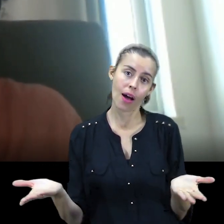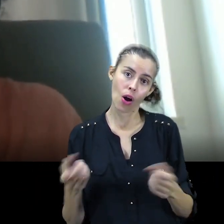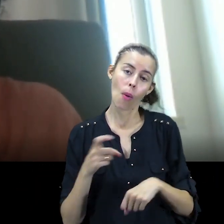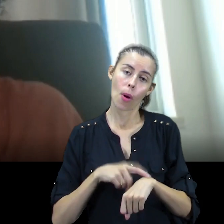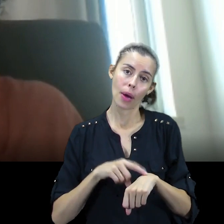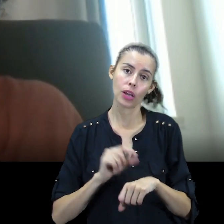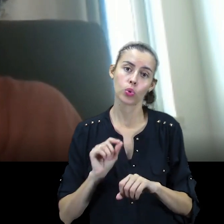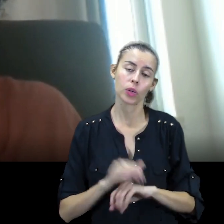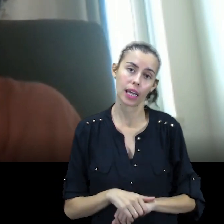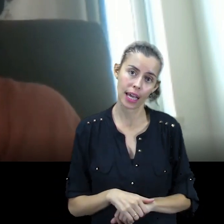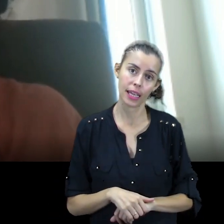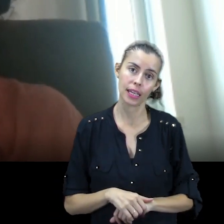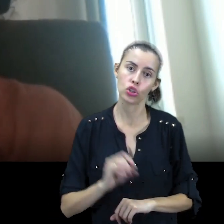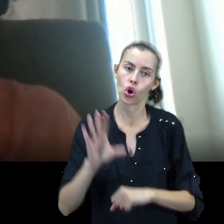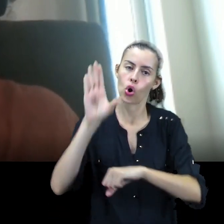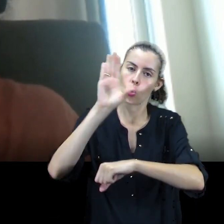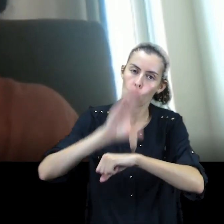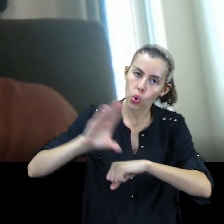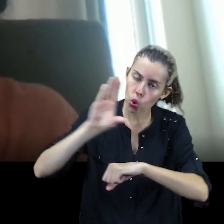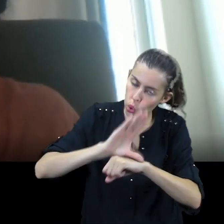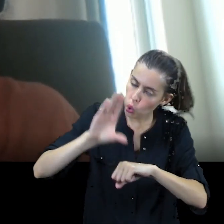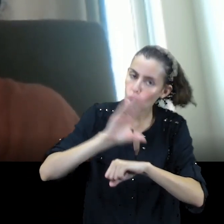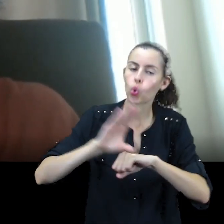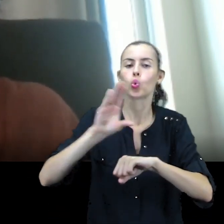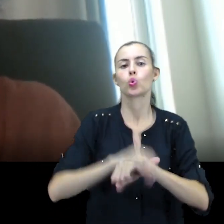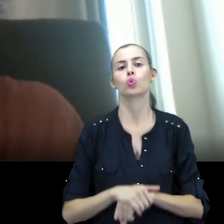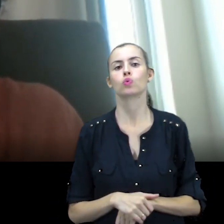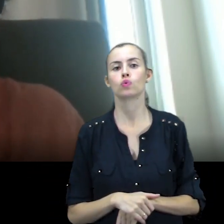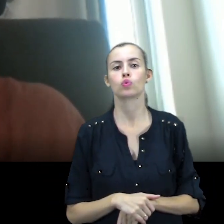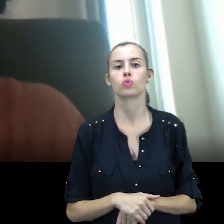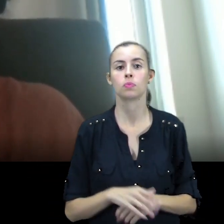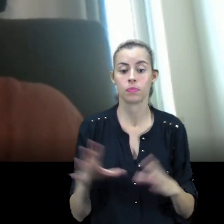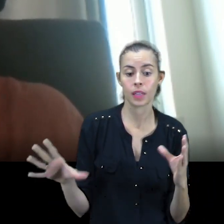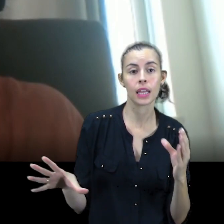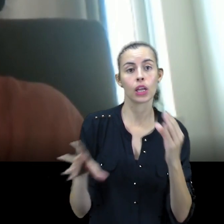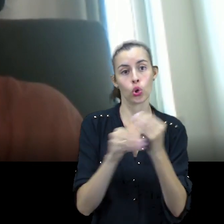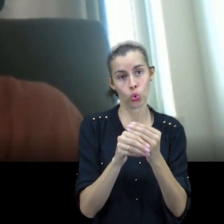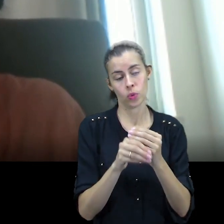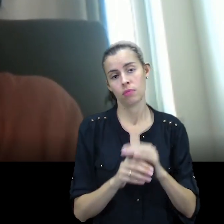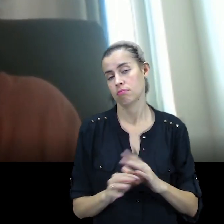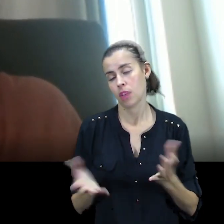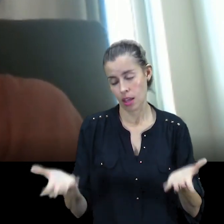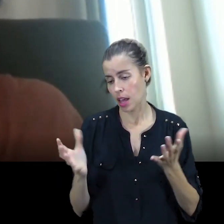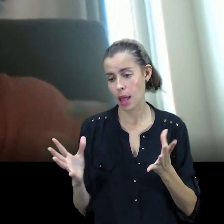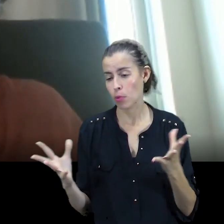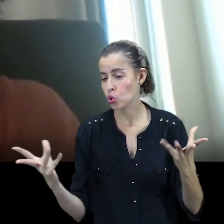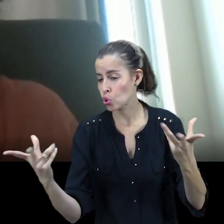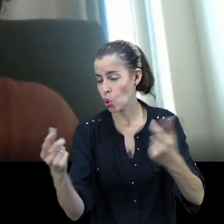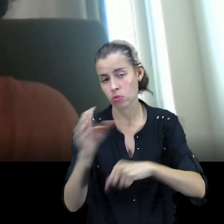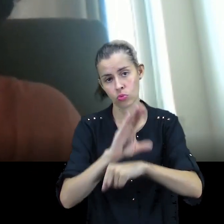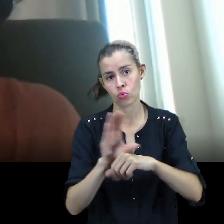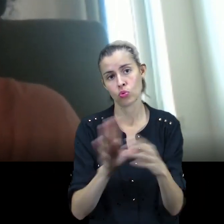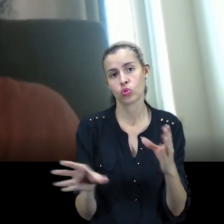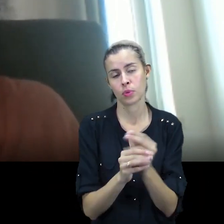incluído. A gente ainda tem 6 cursos que o processo ainda não está tramitando. Todos os outros